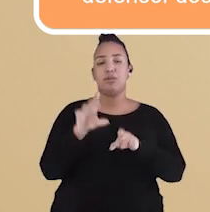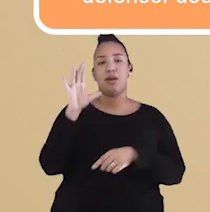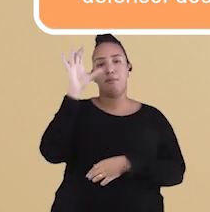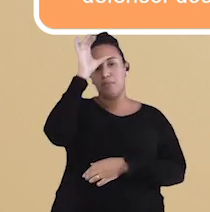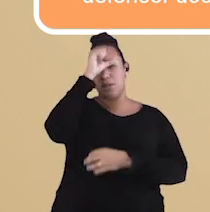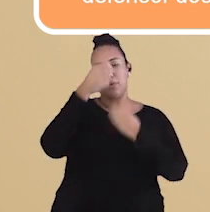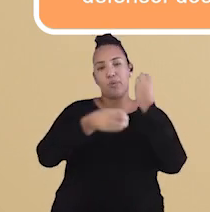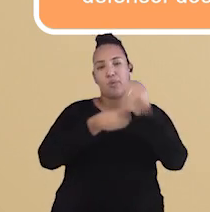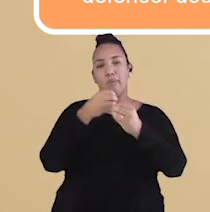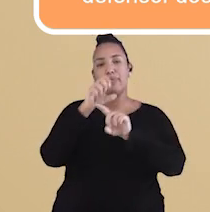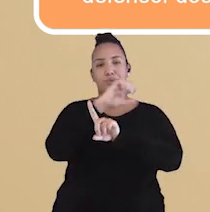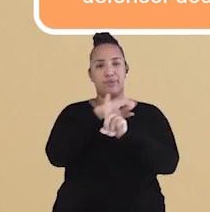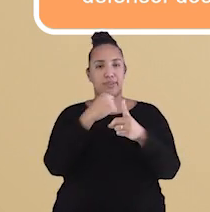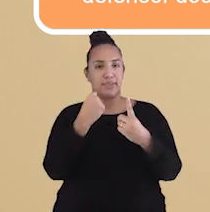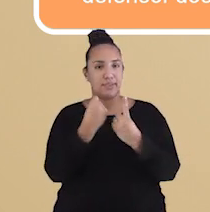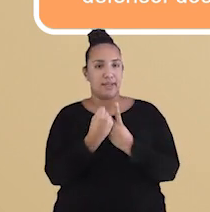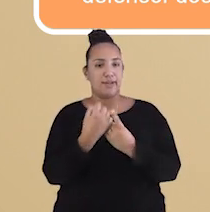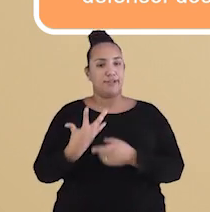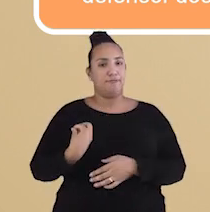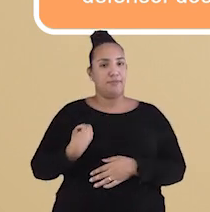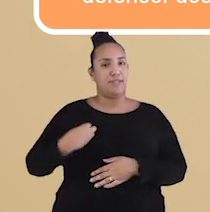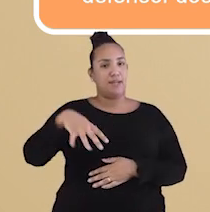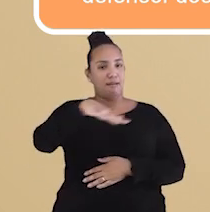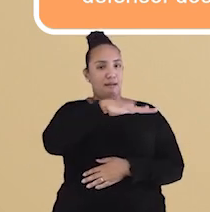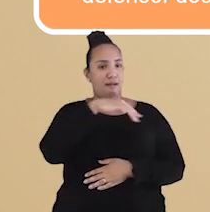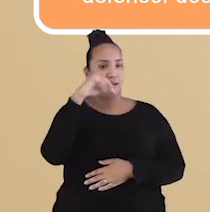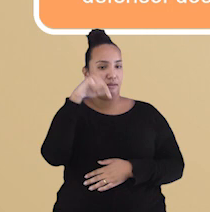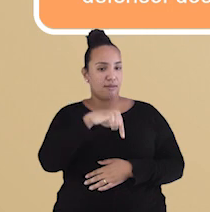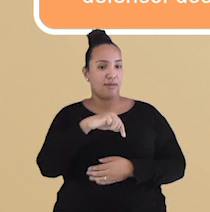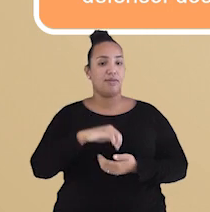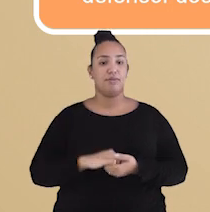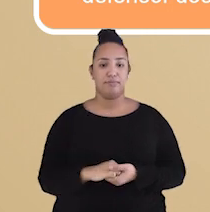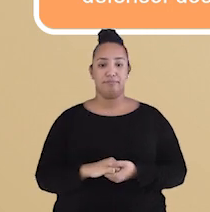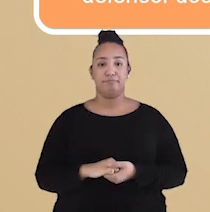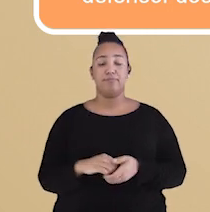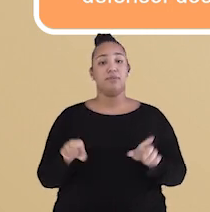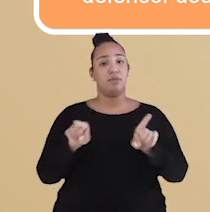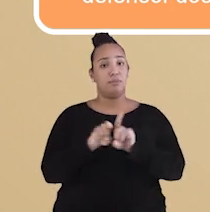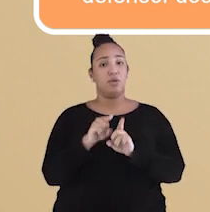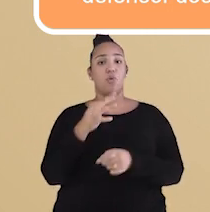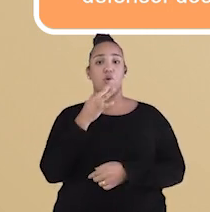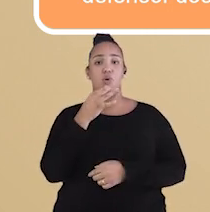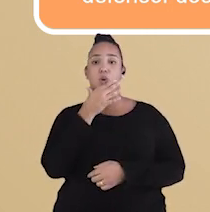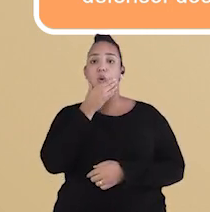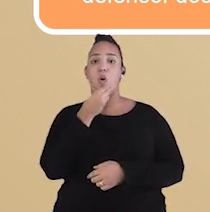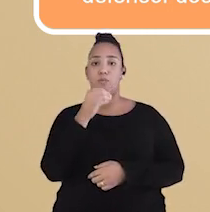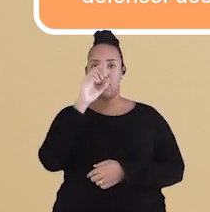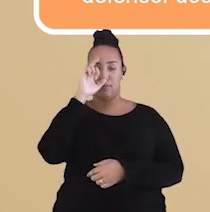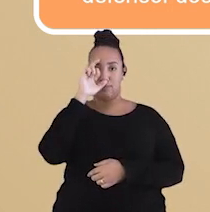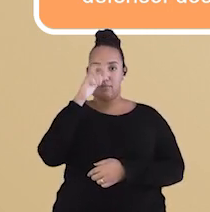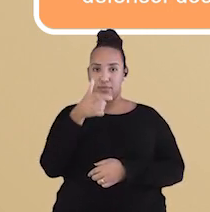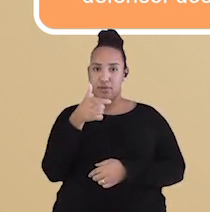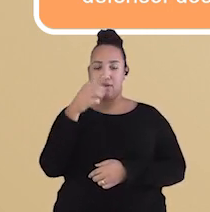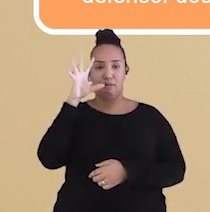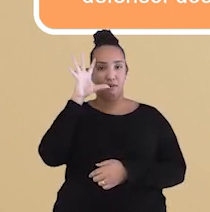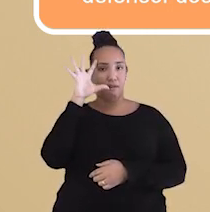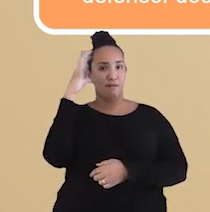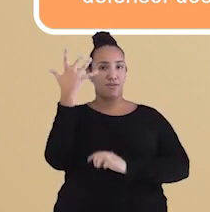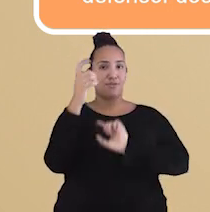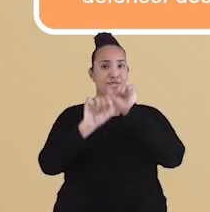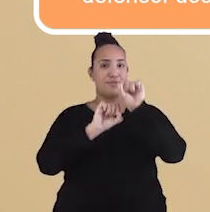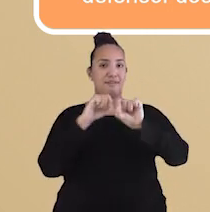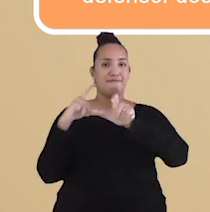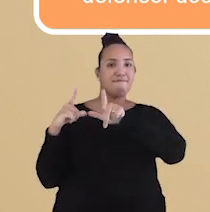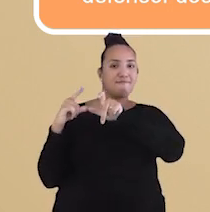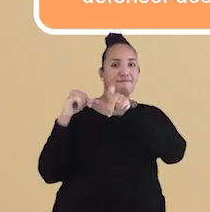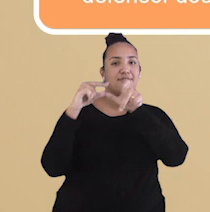as sociedades que estavam aqui presentes. Vimos também a história de Cristóvão Colombo, um jovem que resolveu ir contra todos e